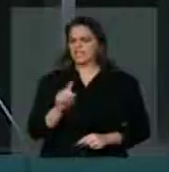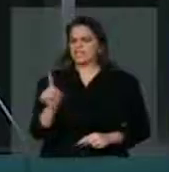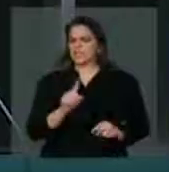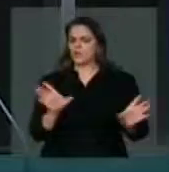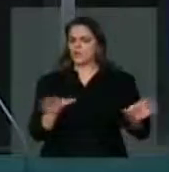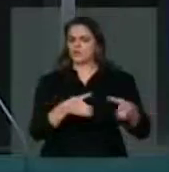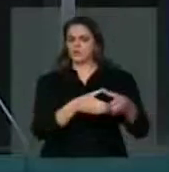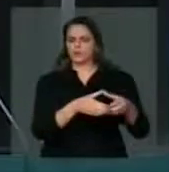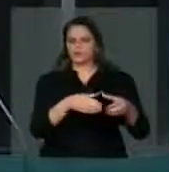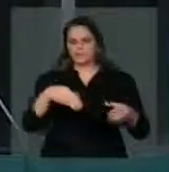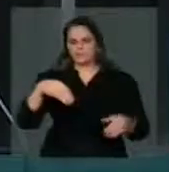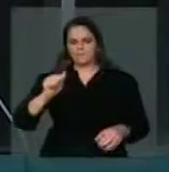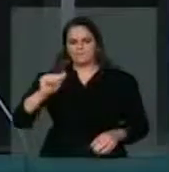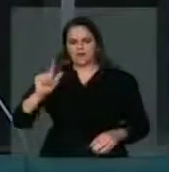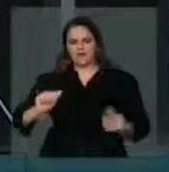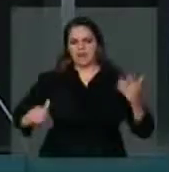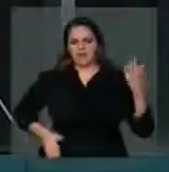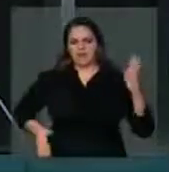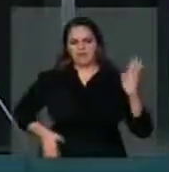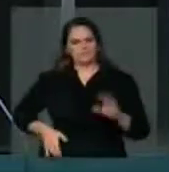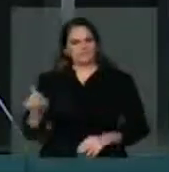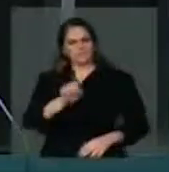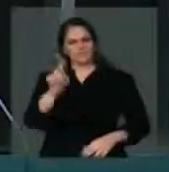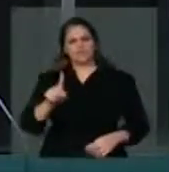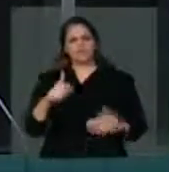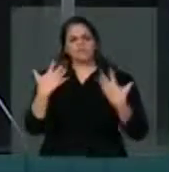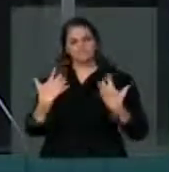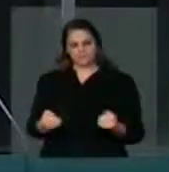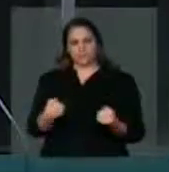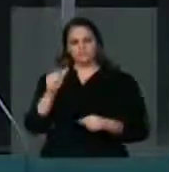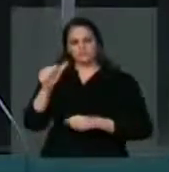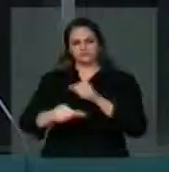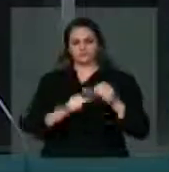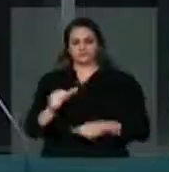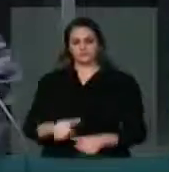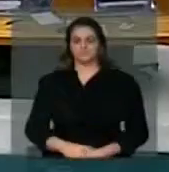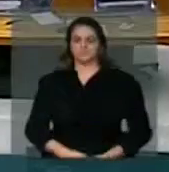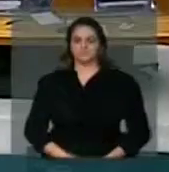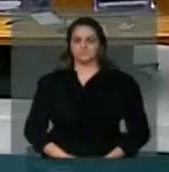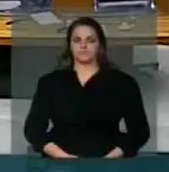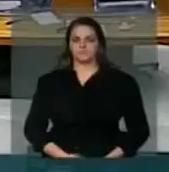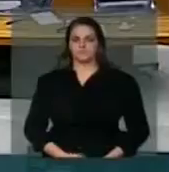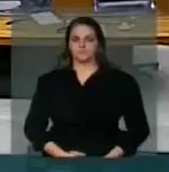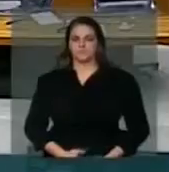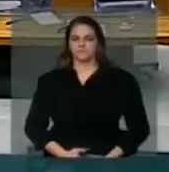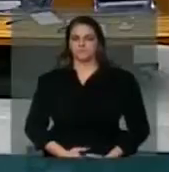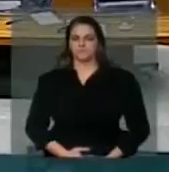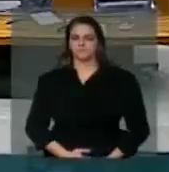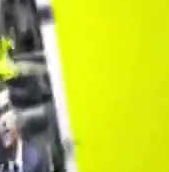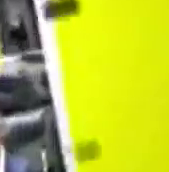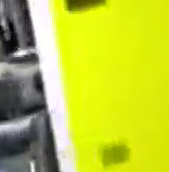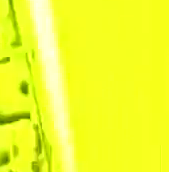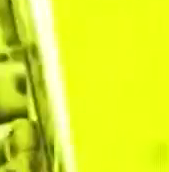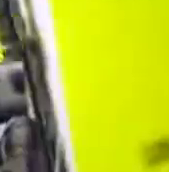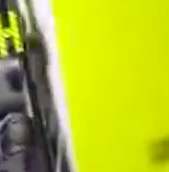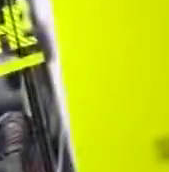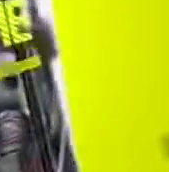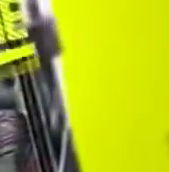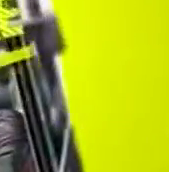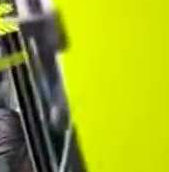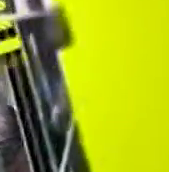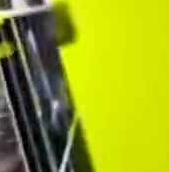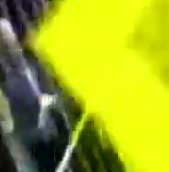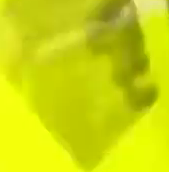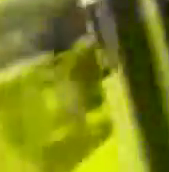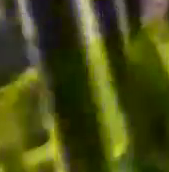bancada da mala. Vamos reduzir a maioridade penal, senhoras e senhores. Muito obrigado, nobre deputado. Você da palavra. Que não